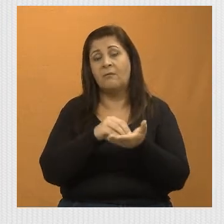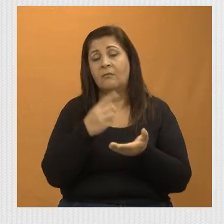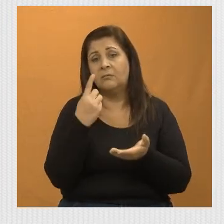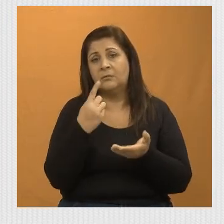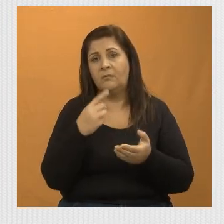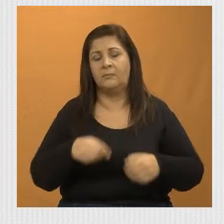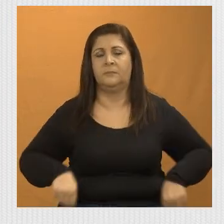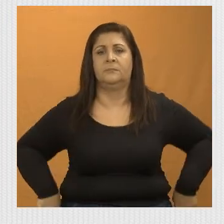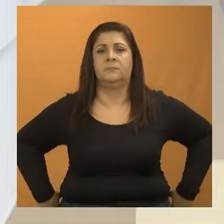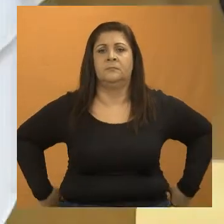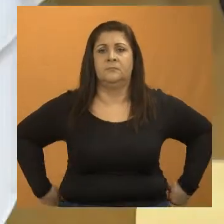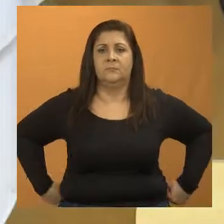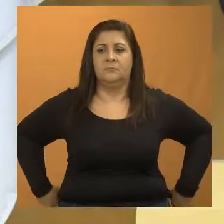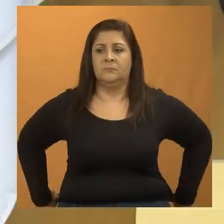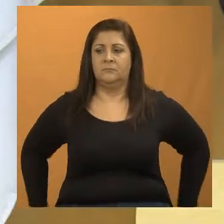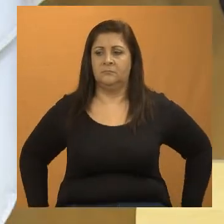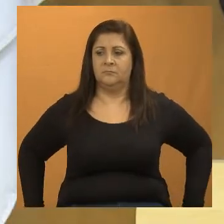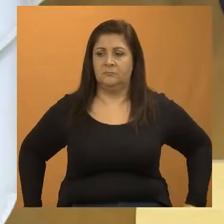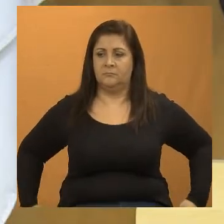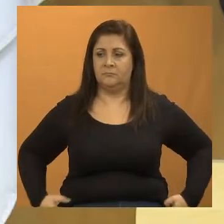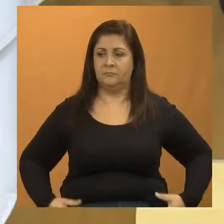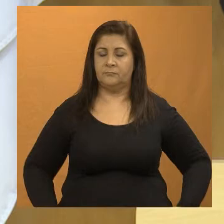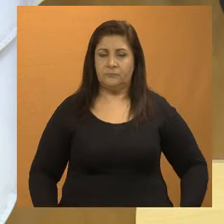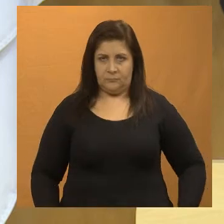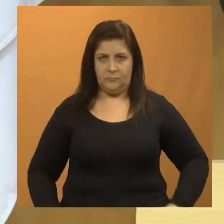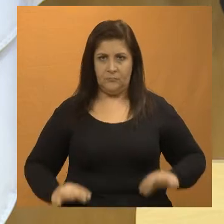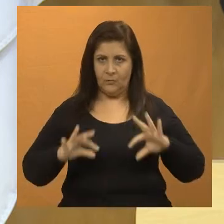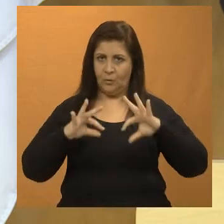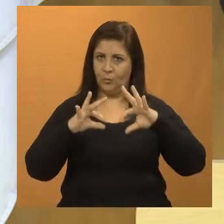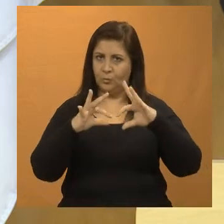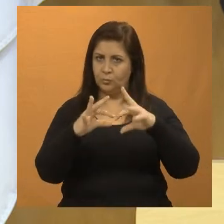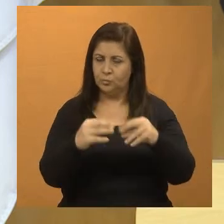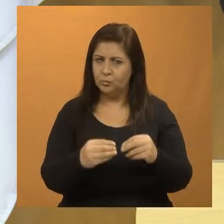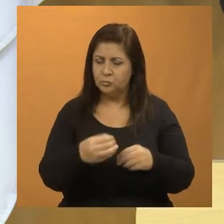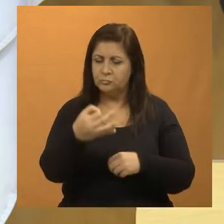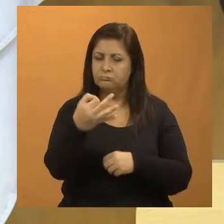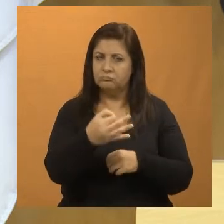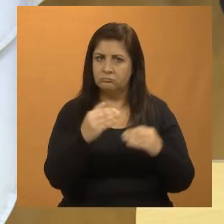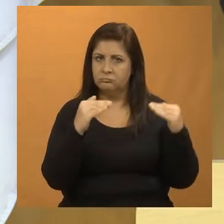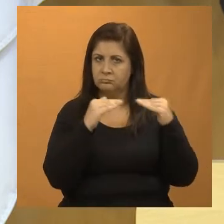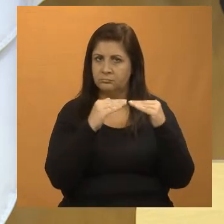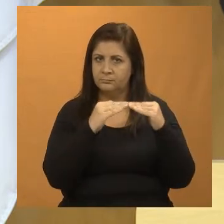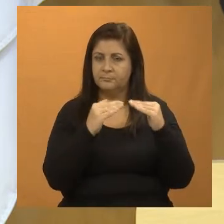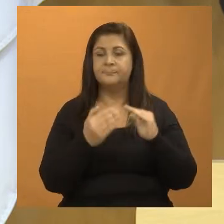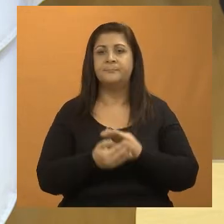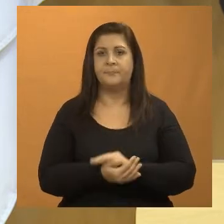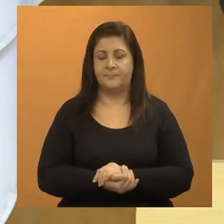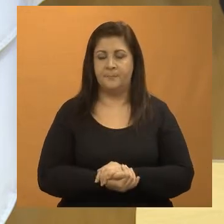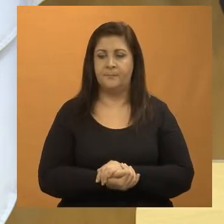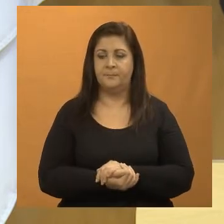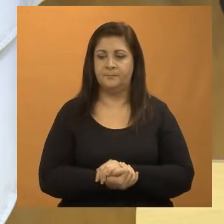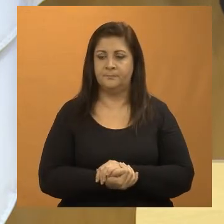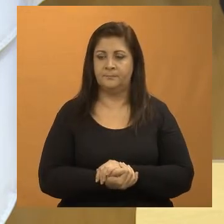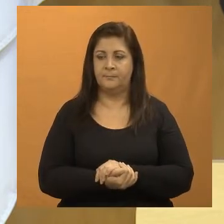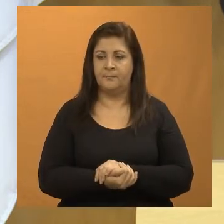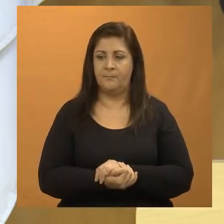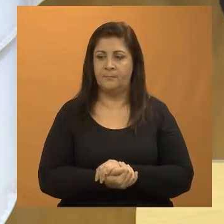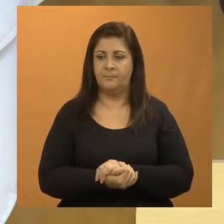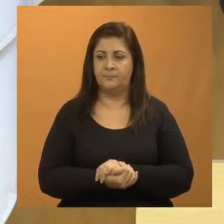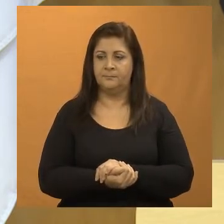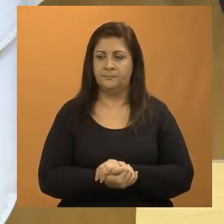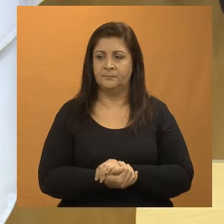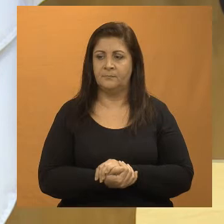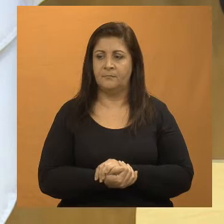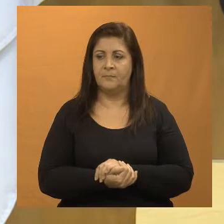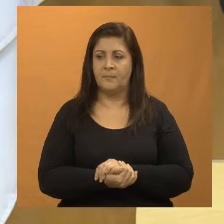assinatura digital. Não é por falta de laudo. Todos os laudos estão em conformidade. Tá? A verdade é que